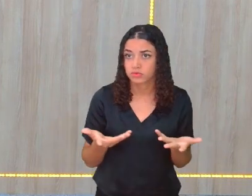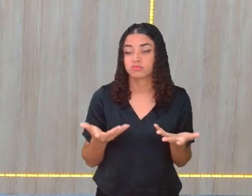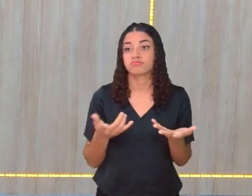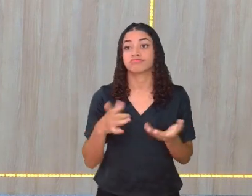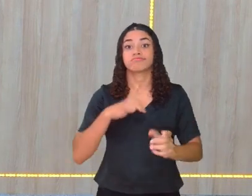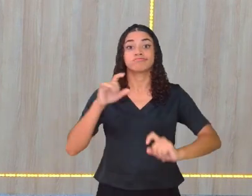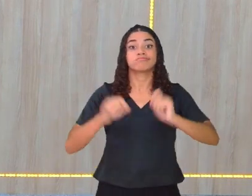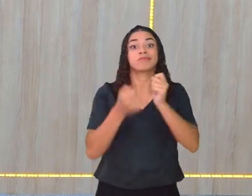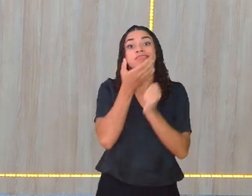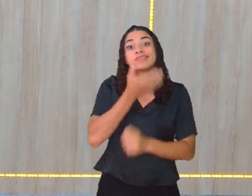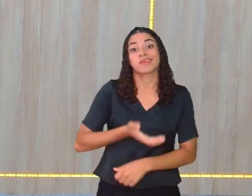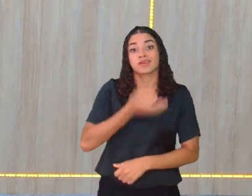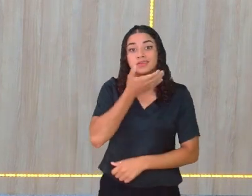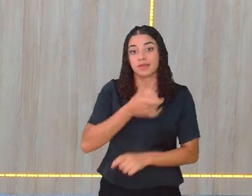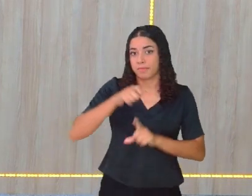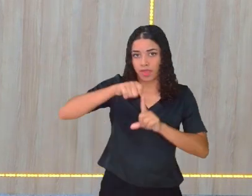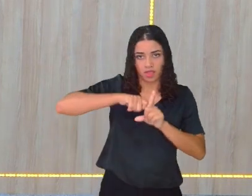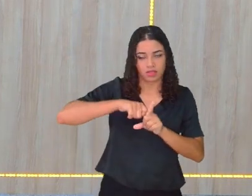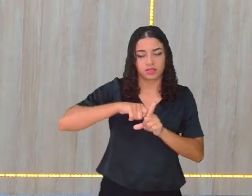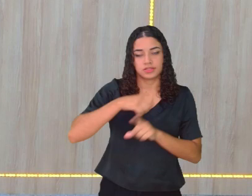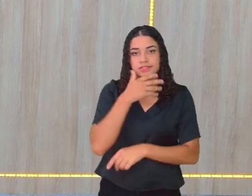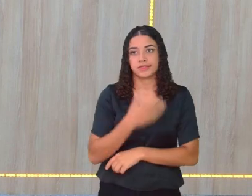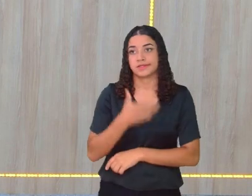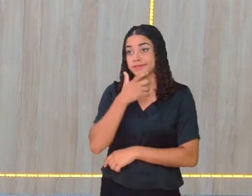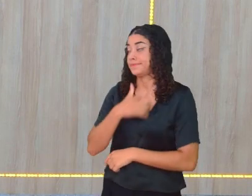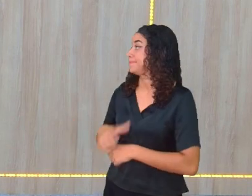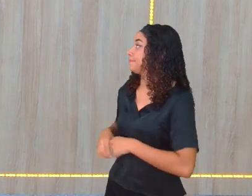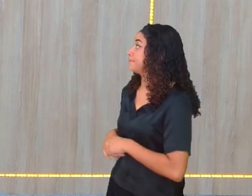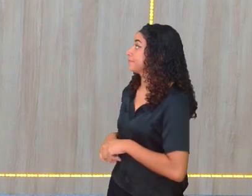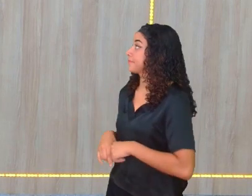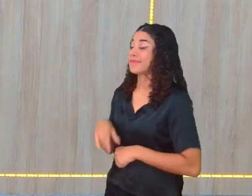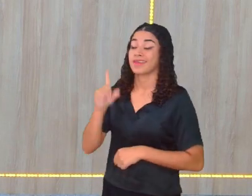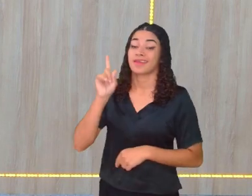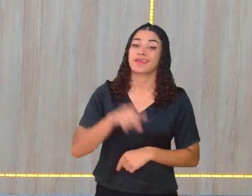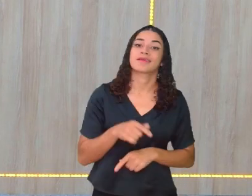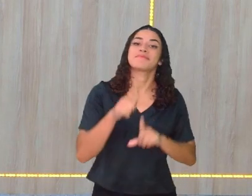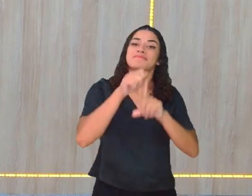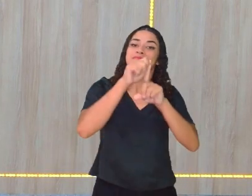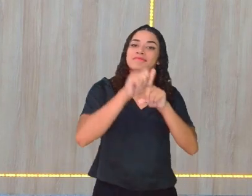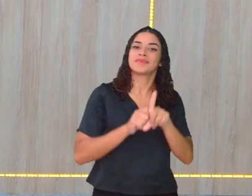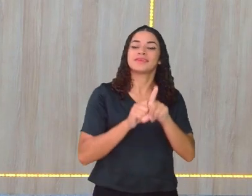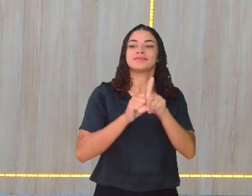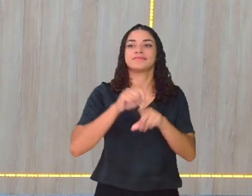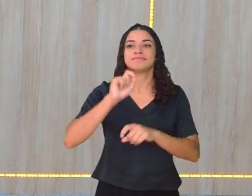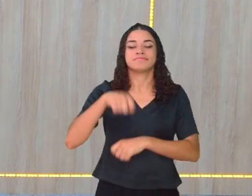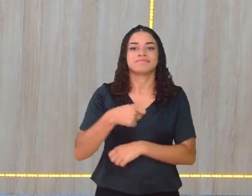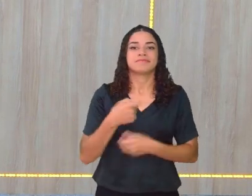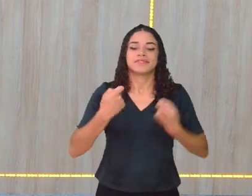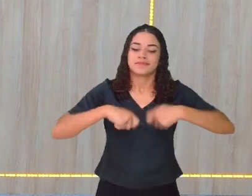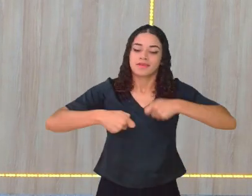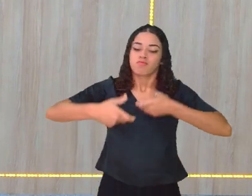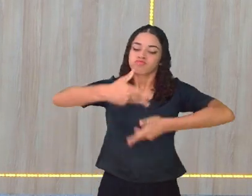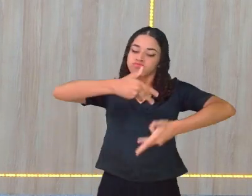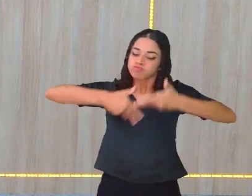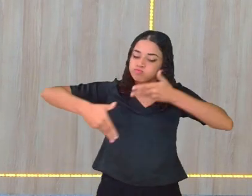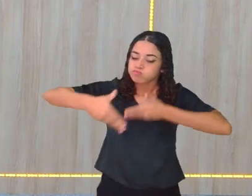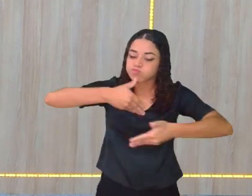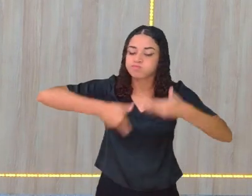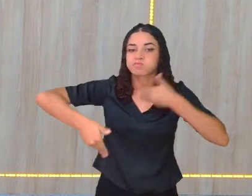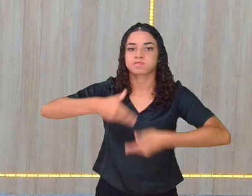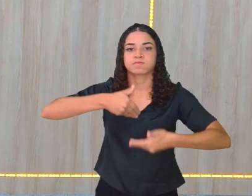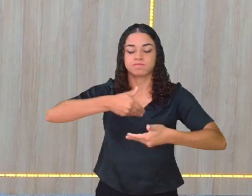aí de dezembro. Veja, dezembro é mais um mês que inspira cuidado. E aí nós temos